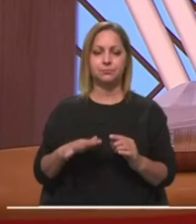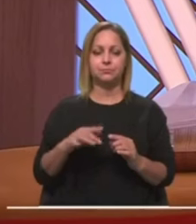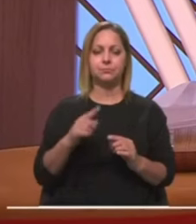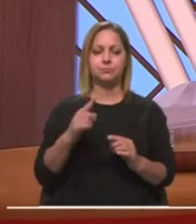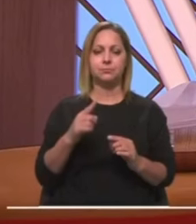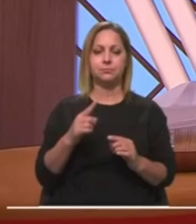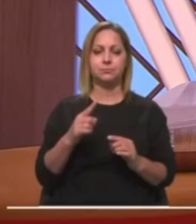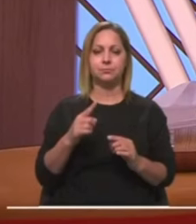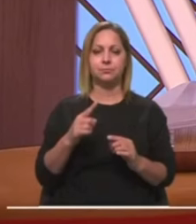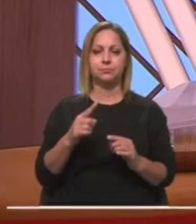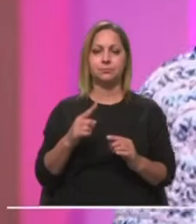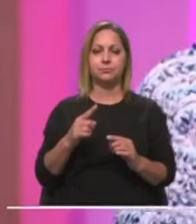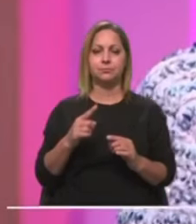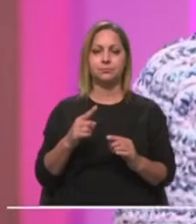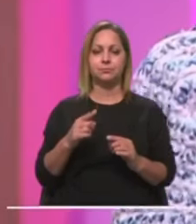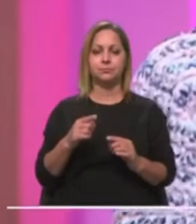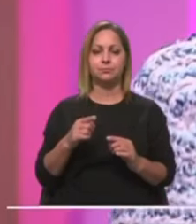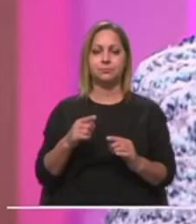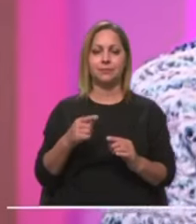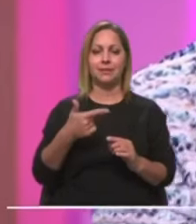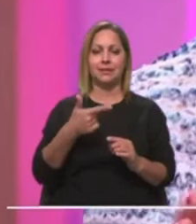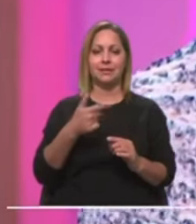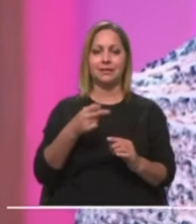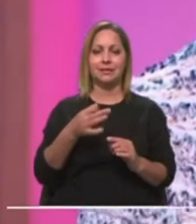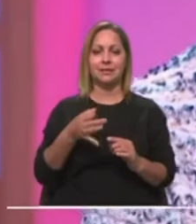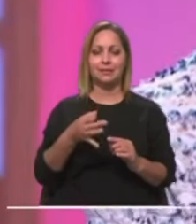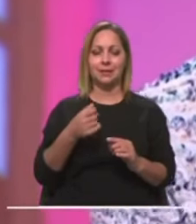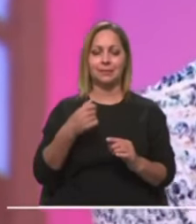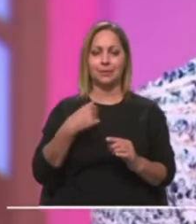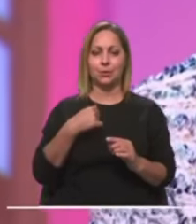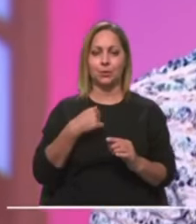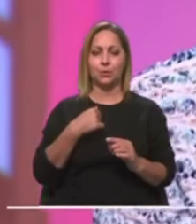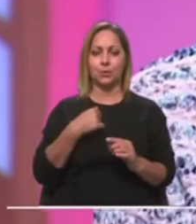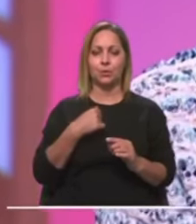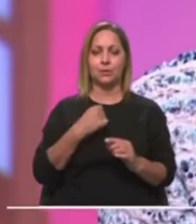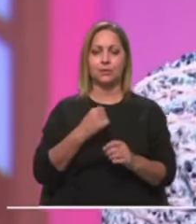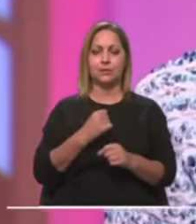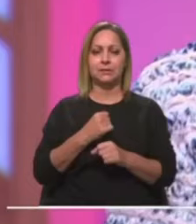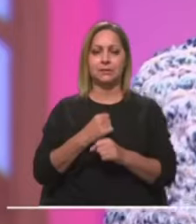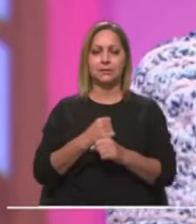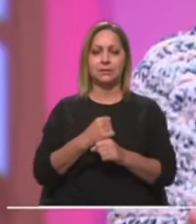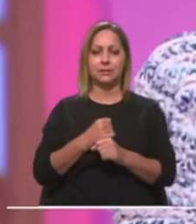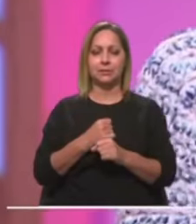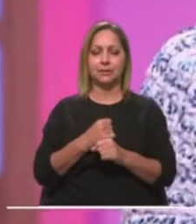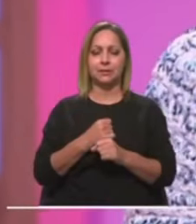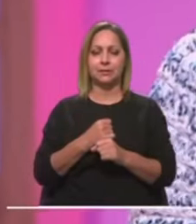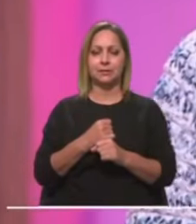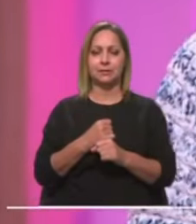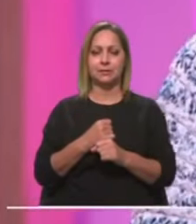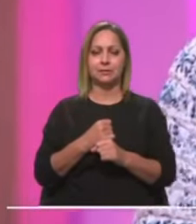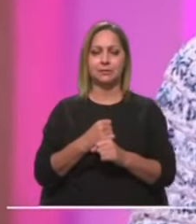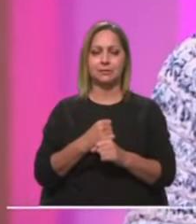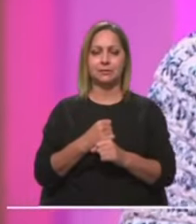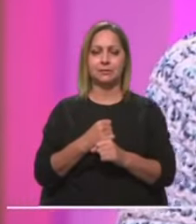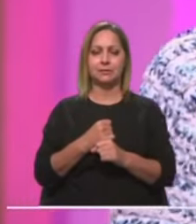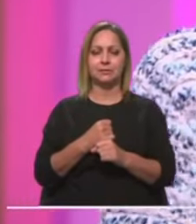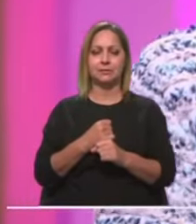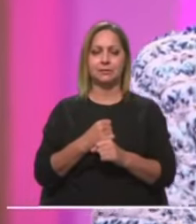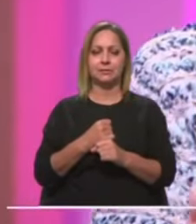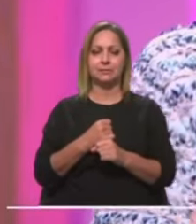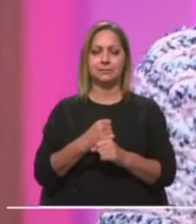da da cena da quando eu exatamente fiz uma experiência de de de sair de de enfim